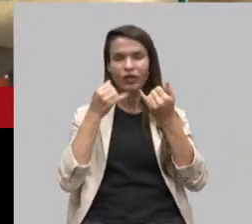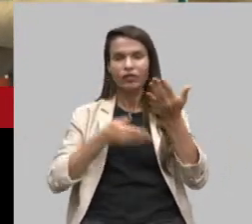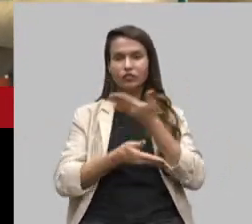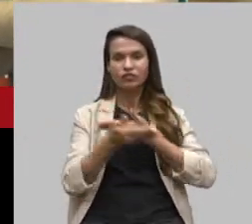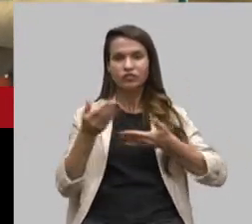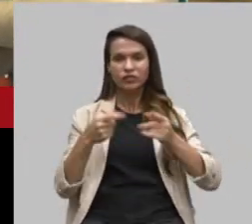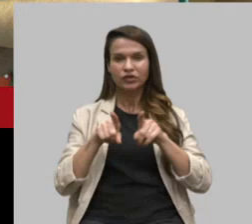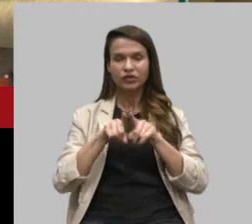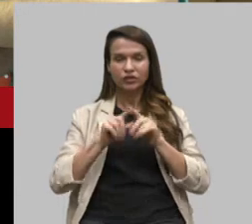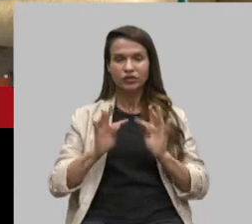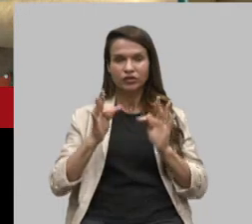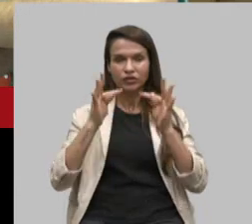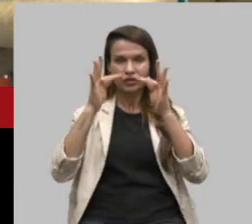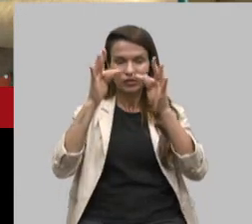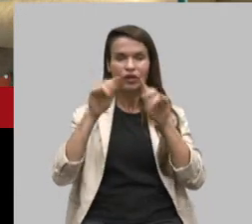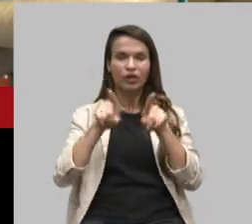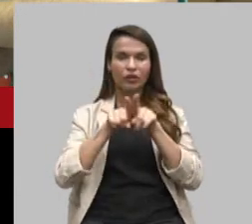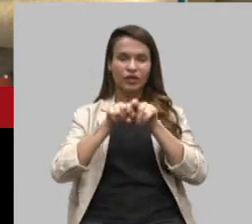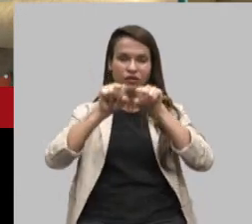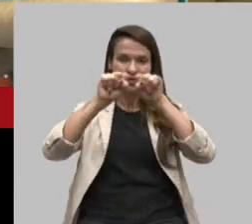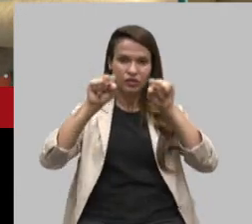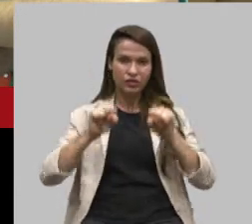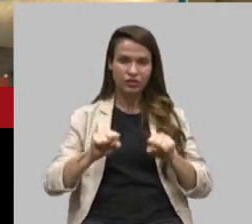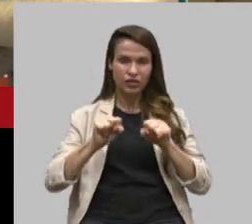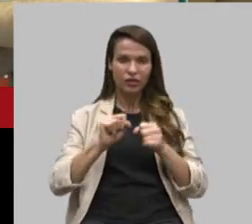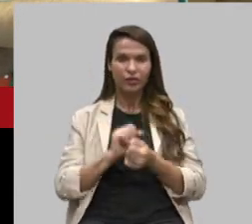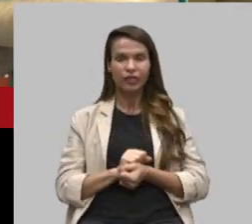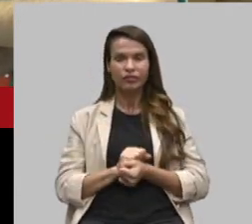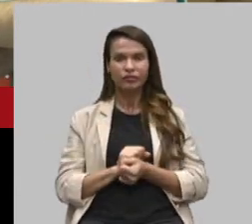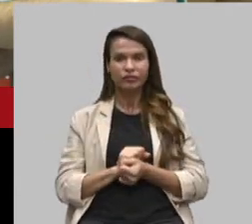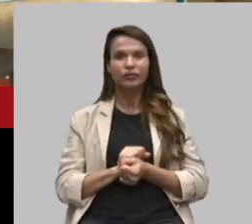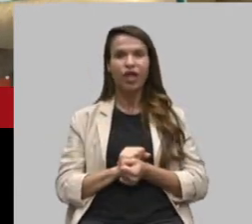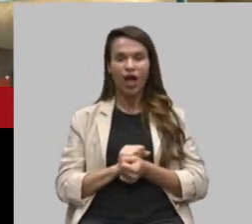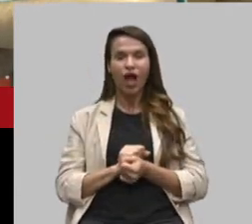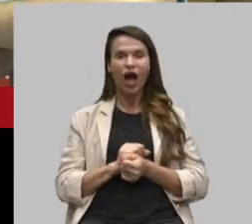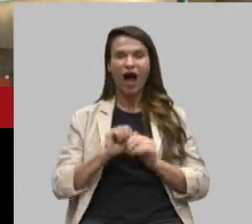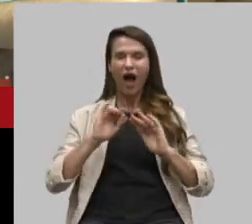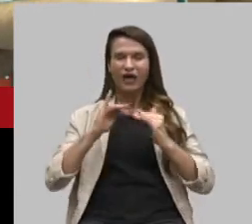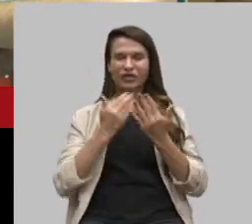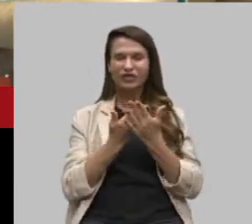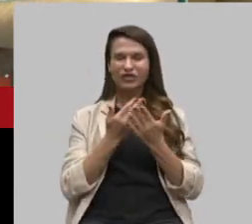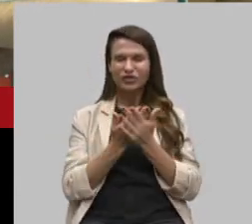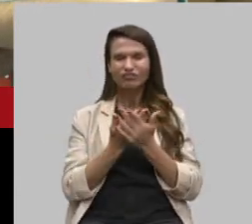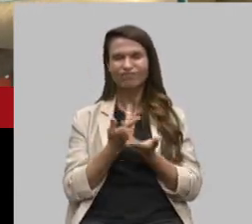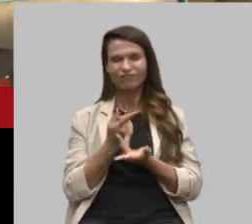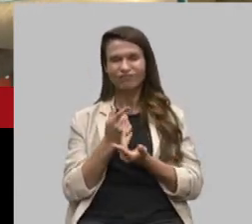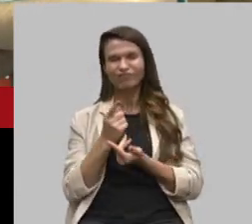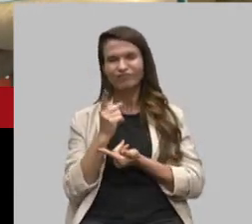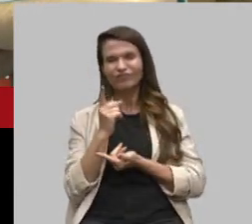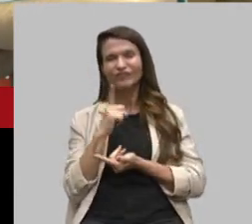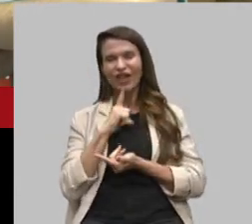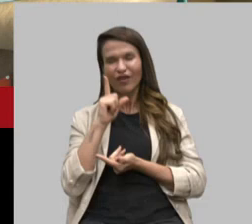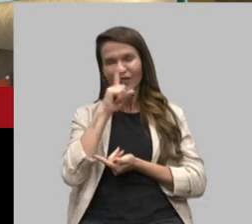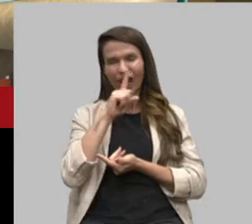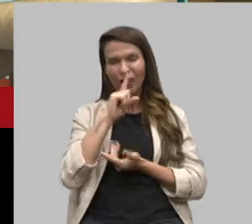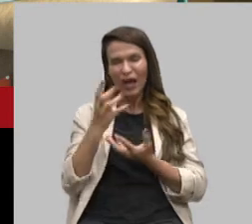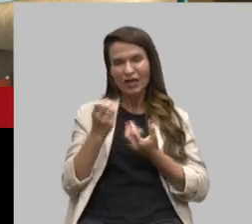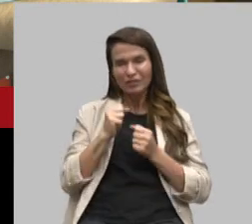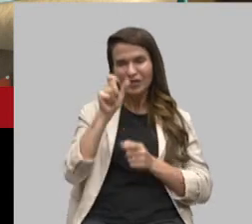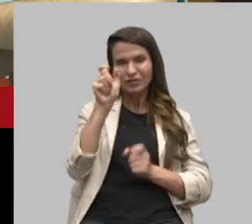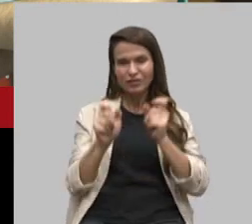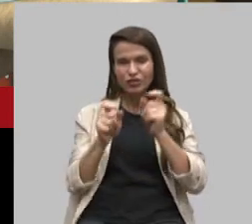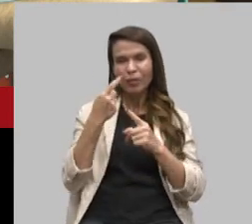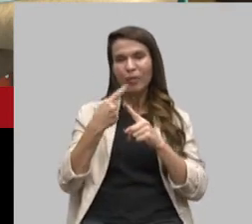tecnologia e seus sistemas escolas são mal Preparadas para receber pessoas por Como